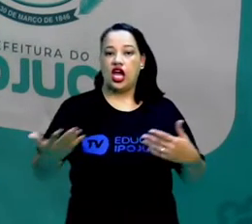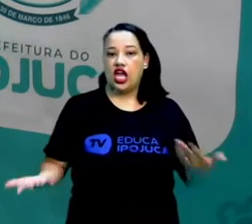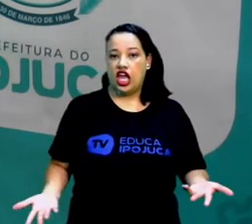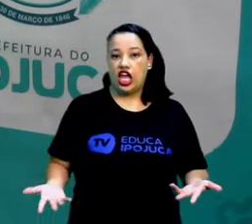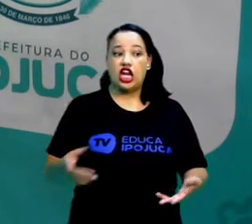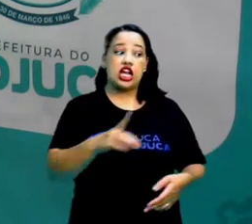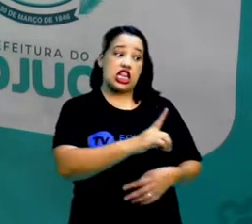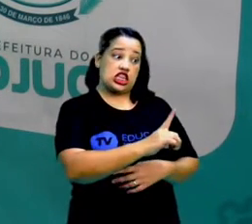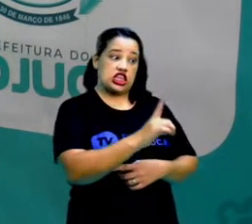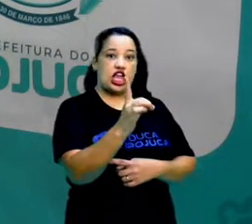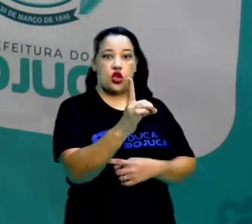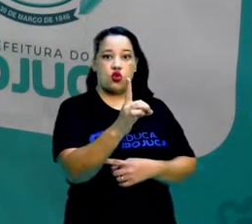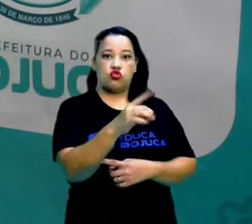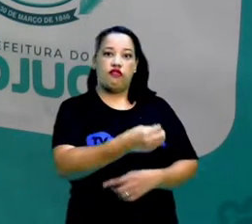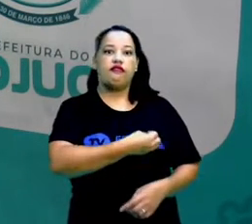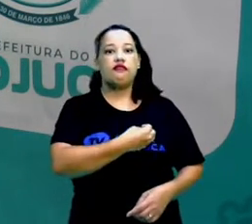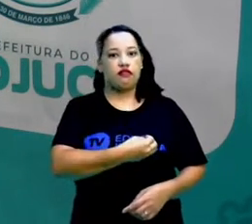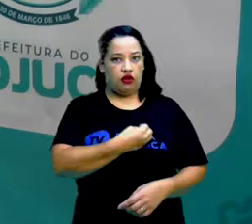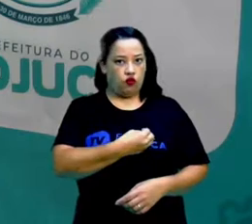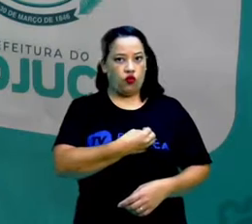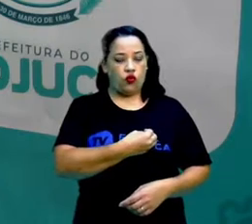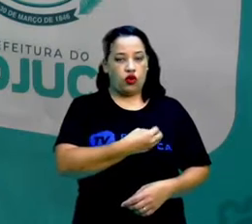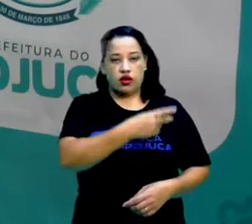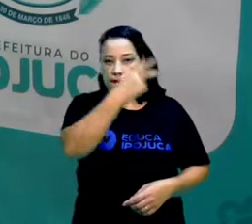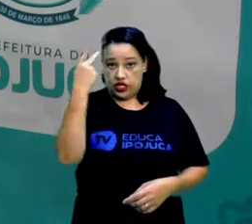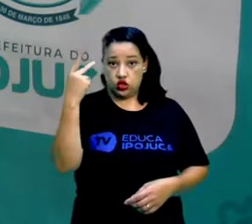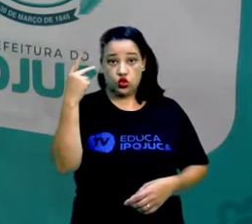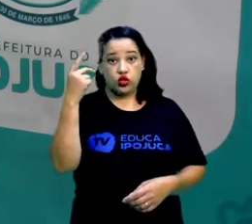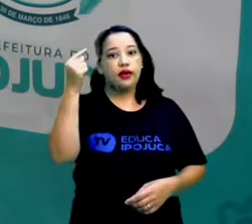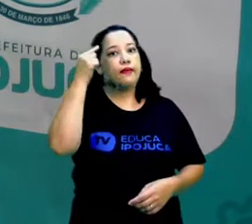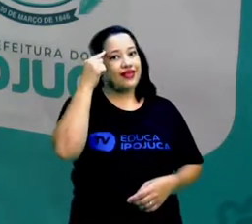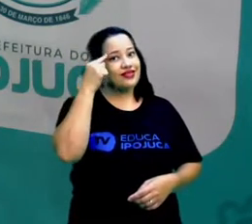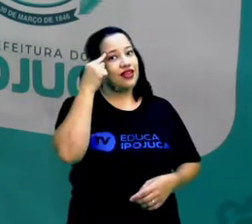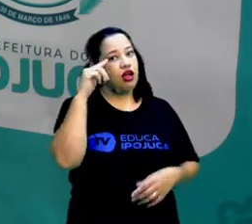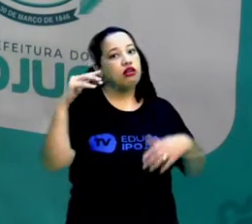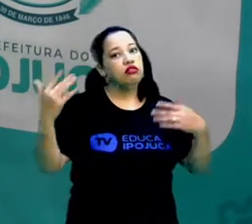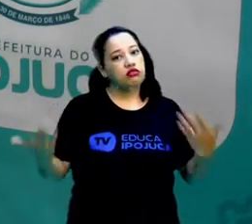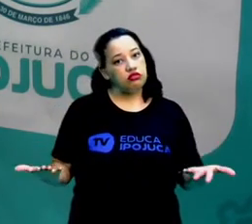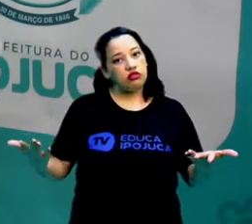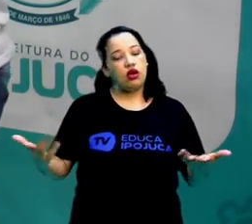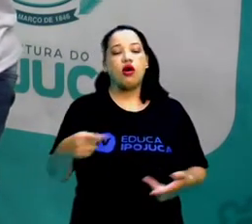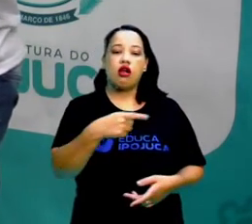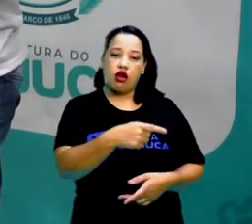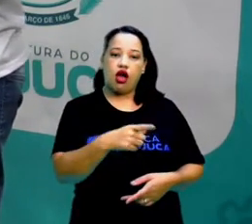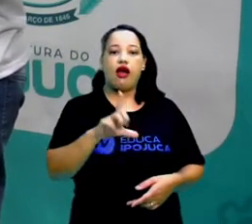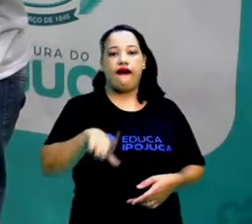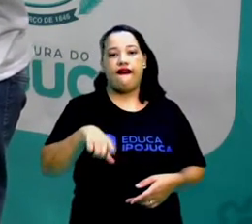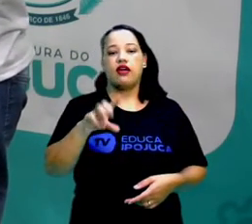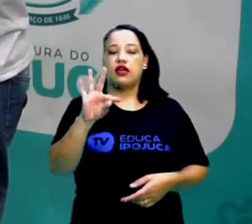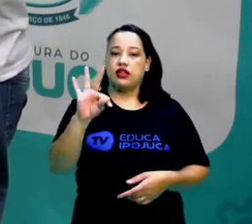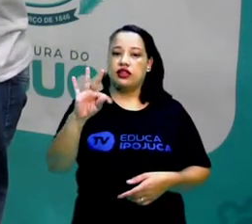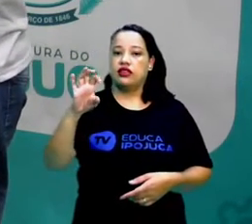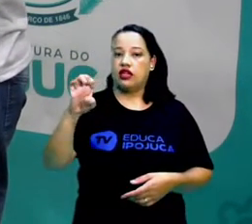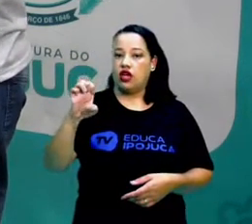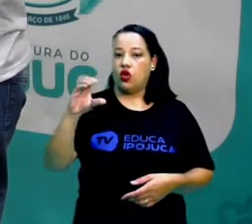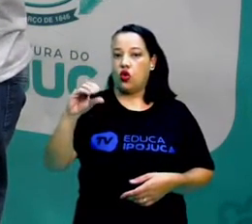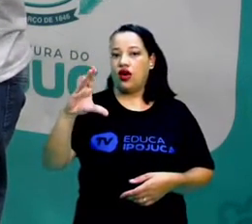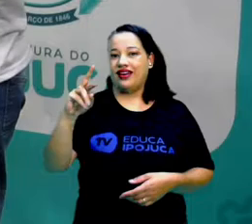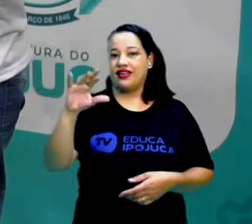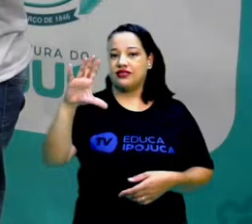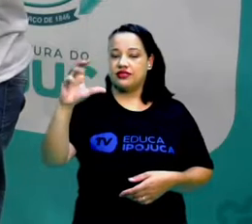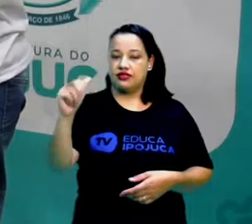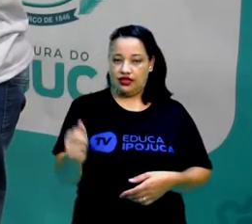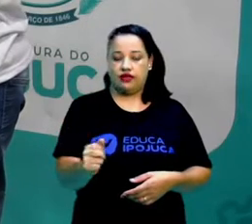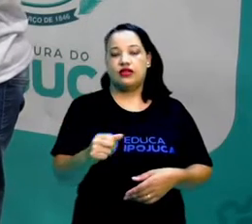era o próprio Deus vivo então por isso o Egito era uma teocracia além do faraó